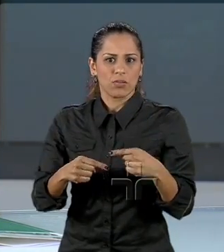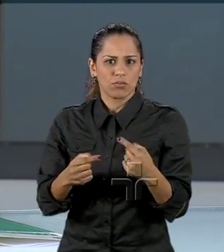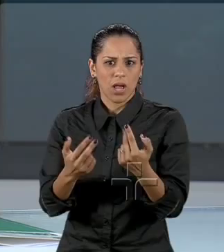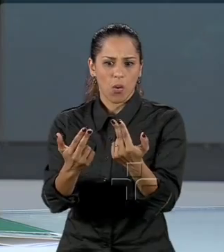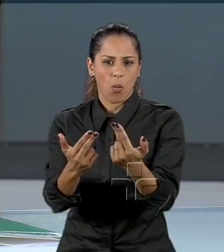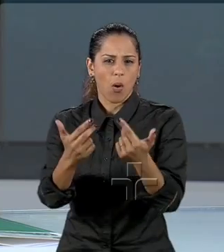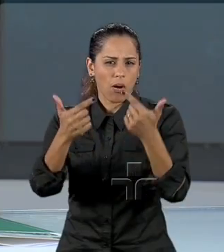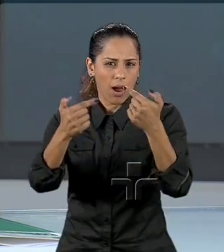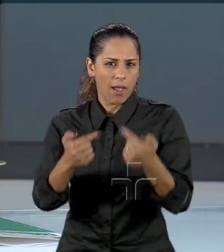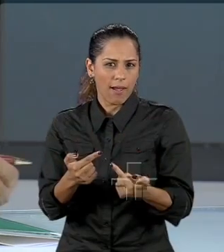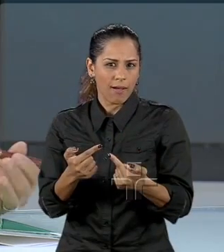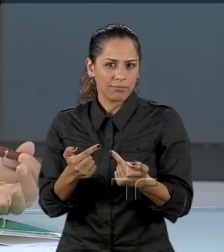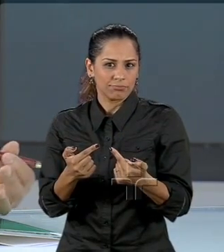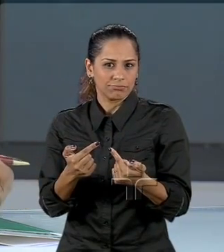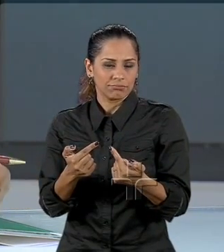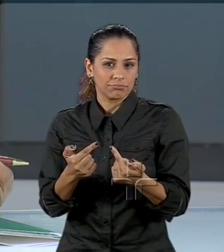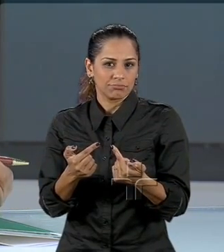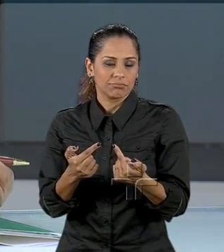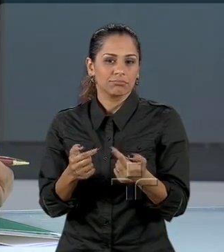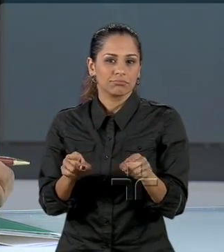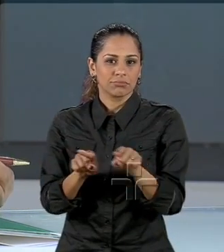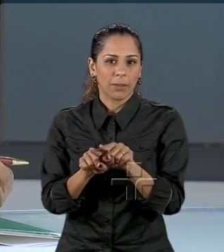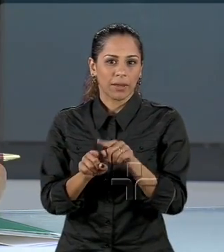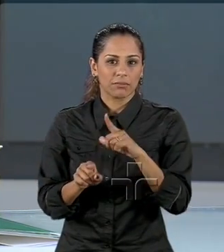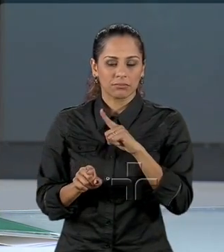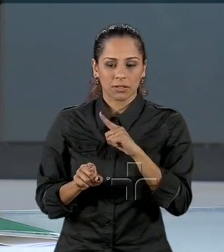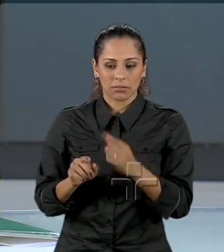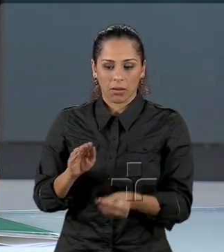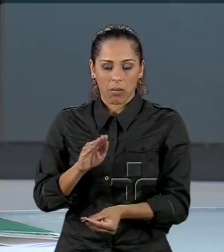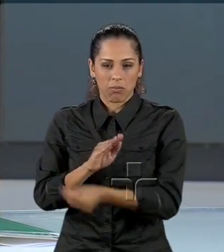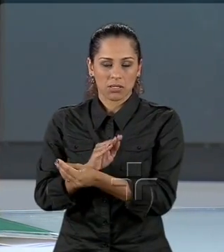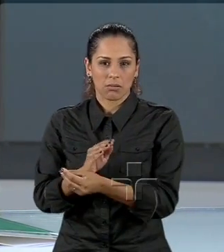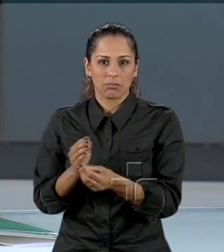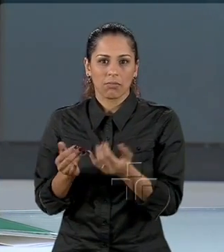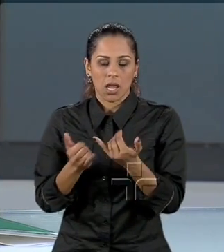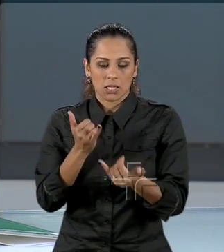dificuldades, sobretudo para encurtar distâncias sociais.